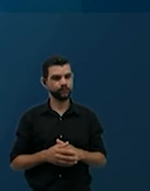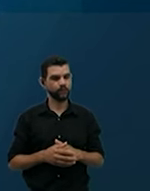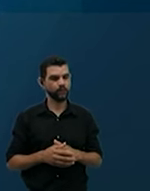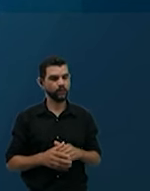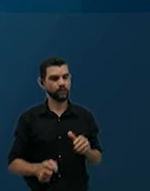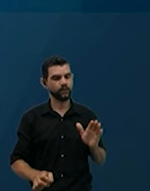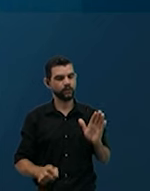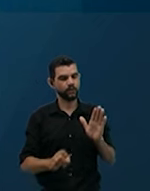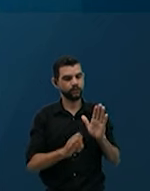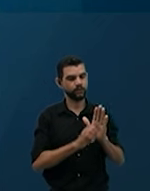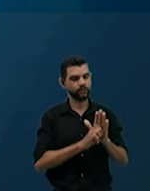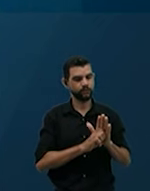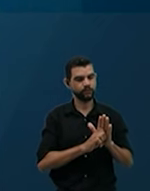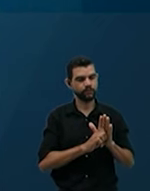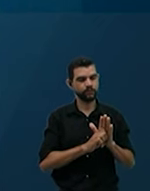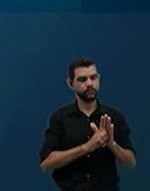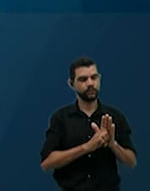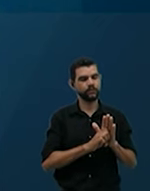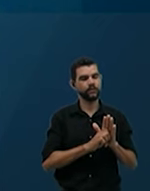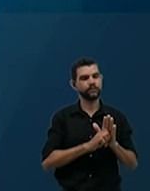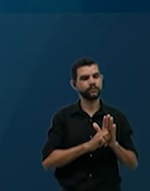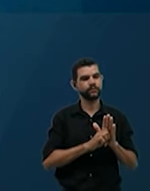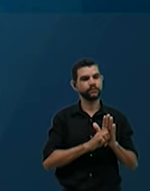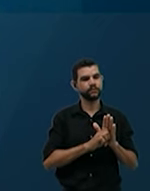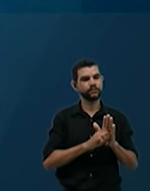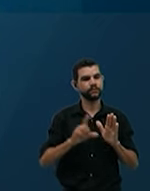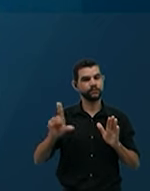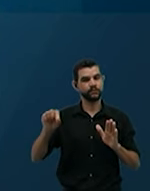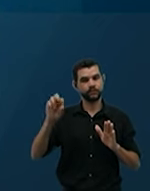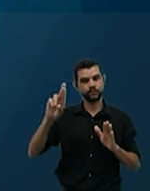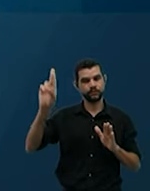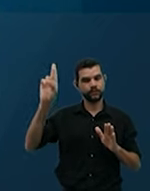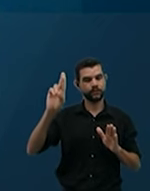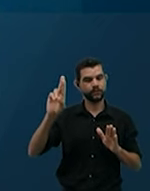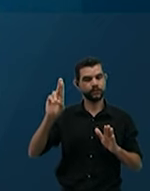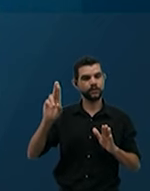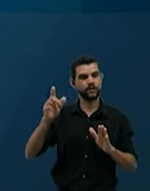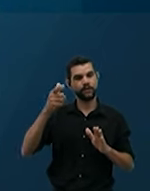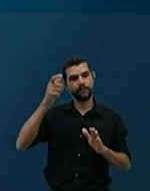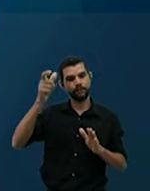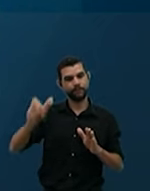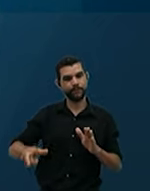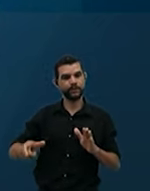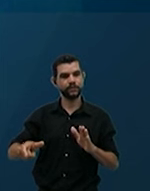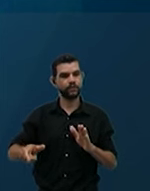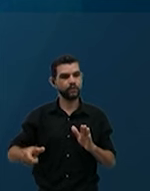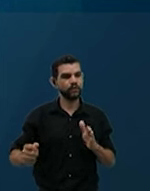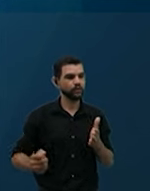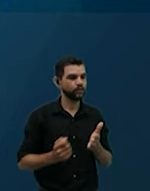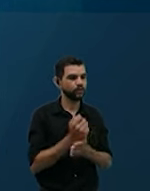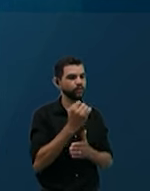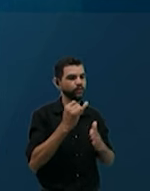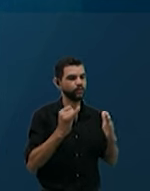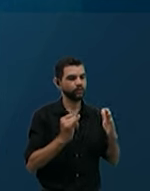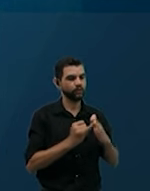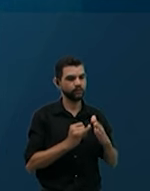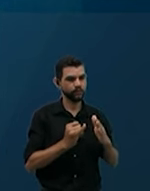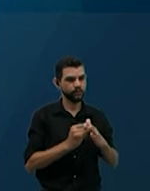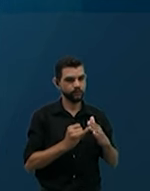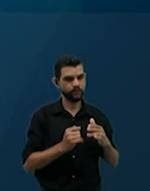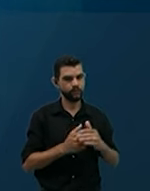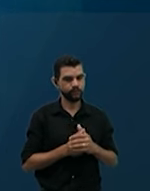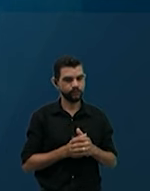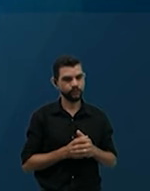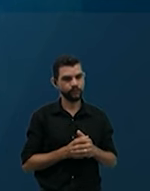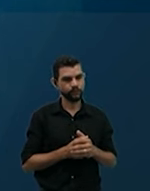atribuiu responsabilidade direta ou subsidiária ao arrematante. Impõe-se a modulação dos